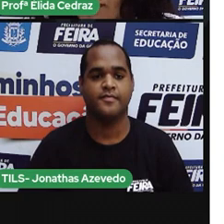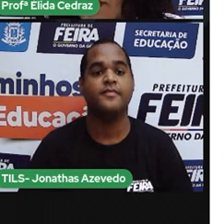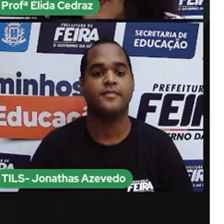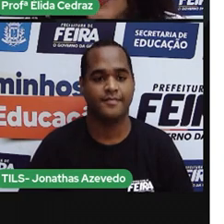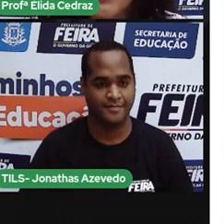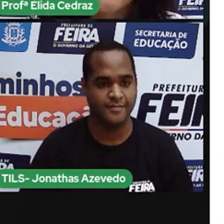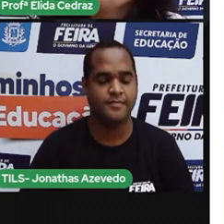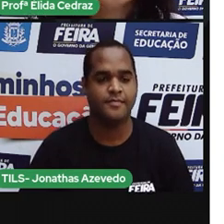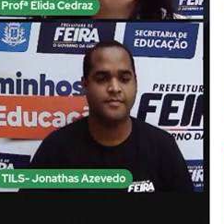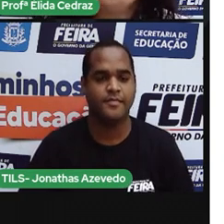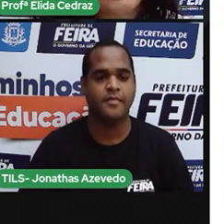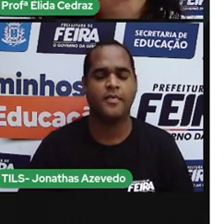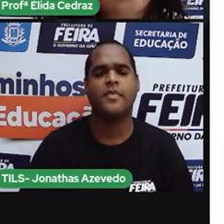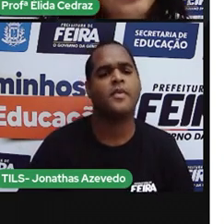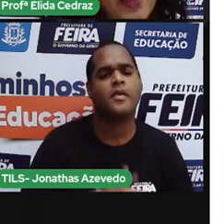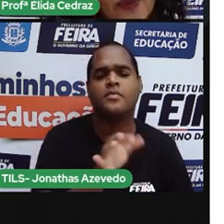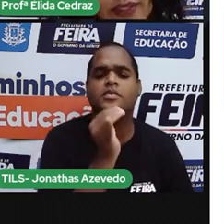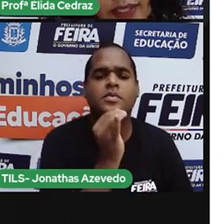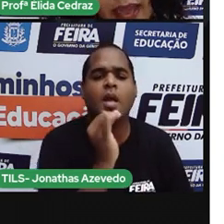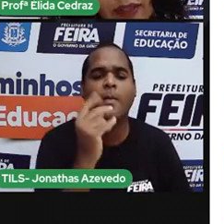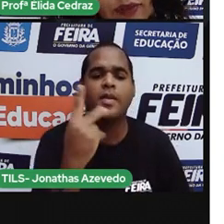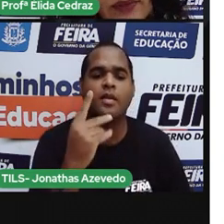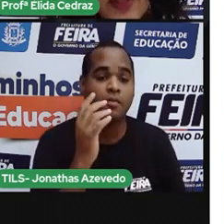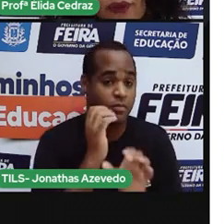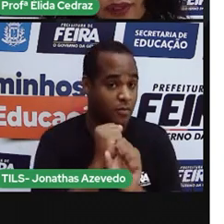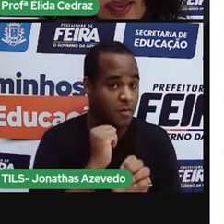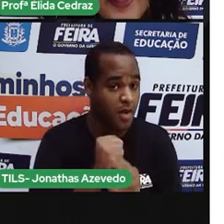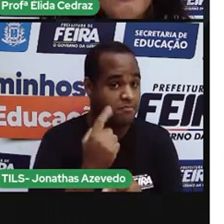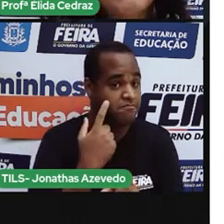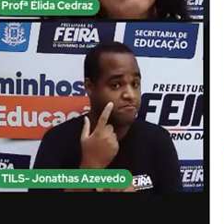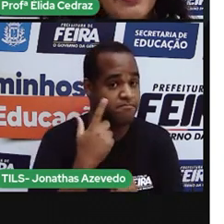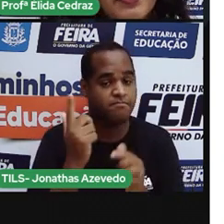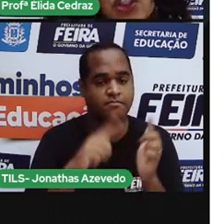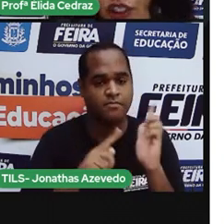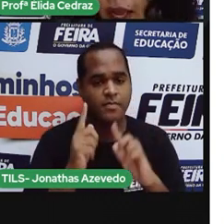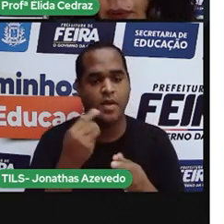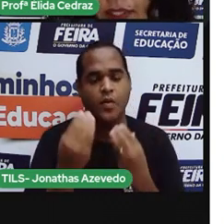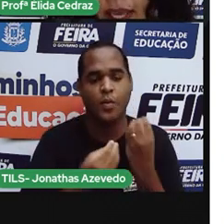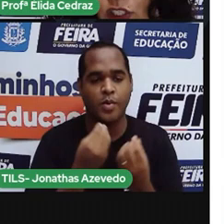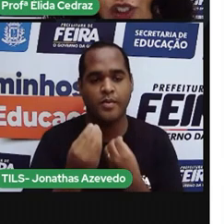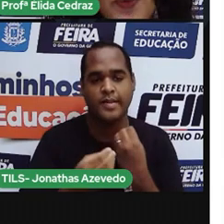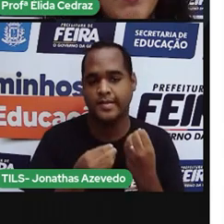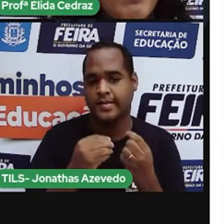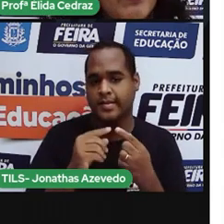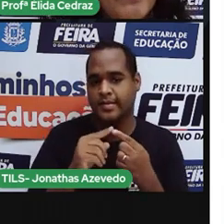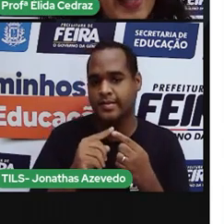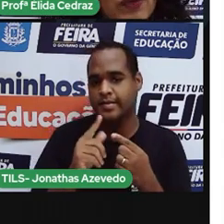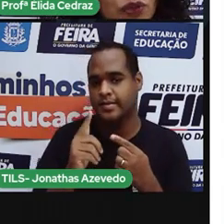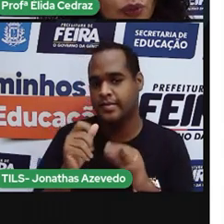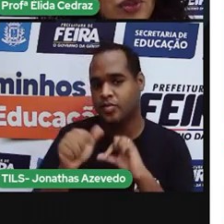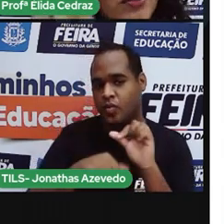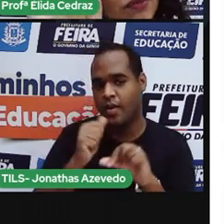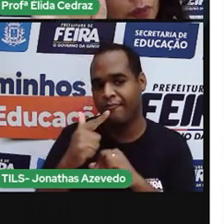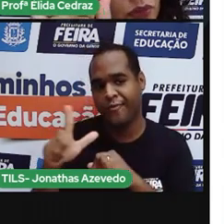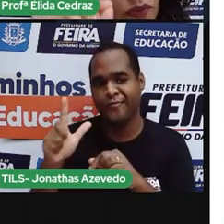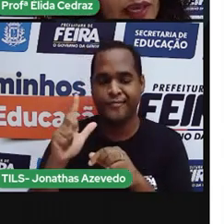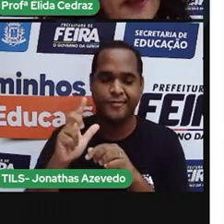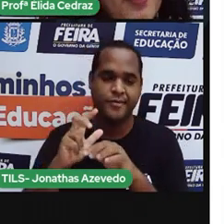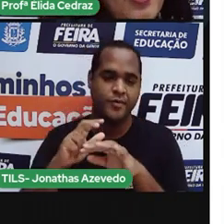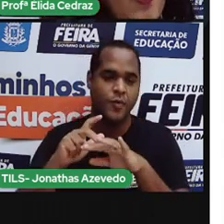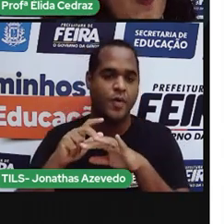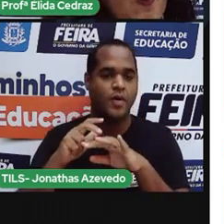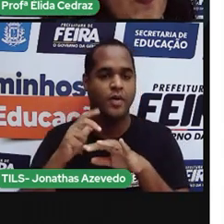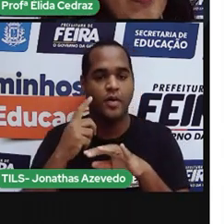14. Se você contar o riscado, ok? Você vai tirar o riscadinho e vai contar os outros. Vamos